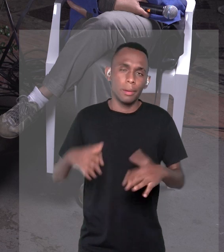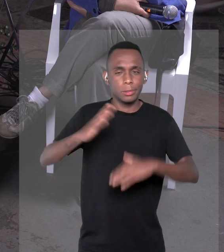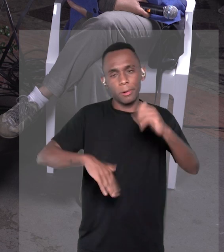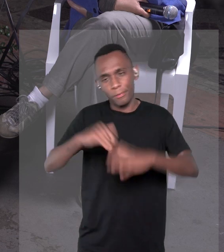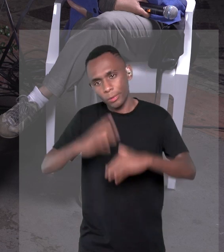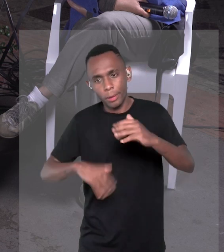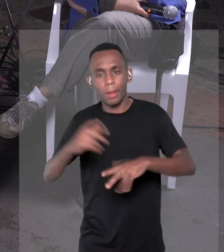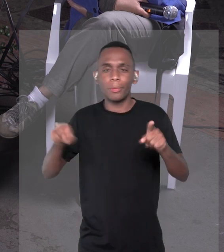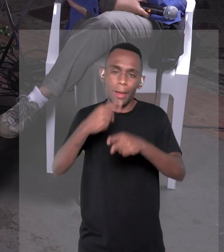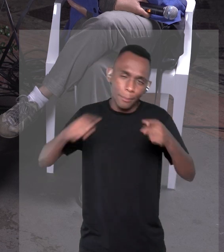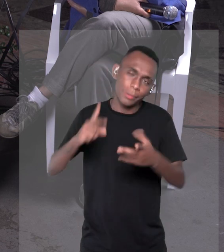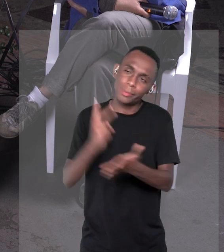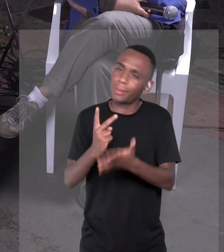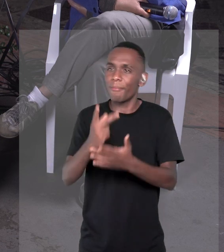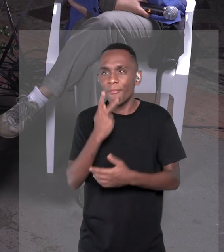vai ficar assim.